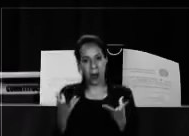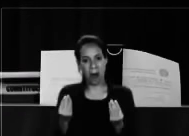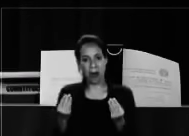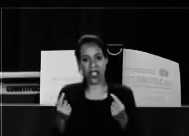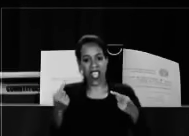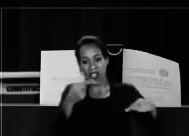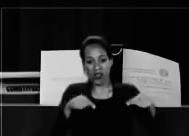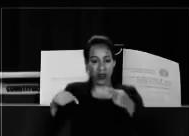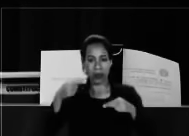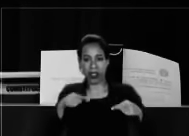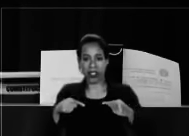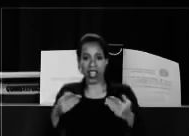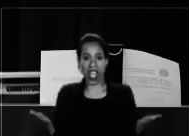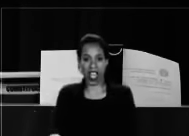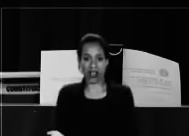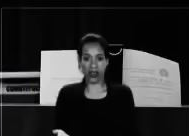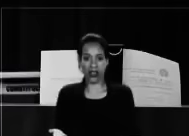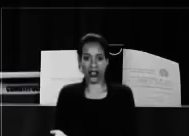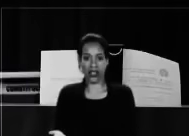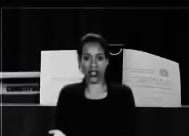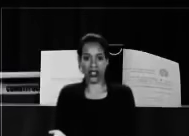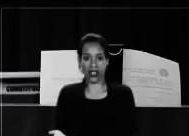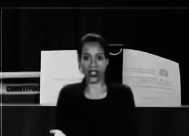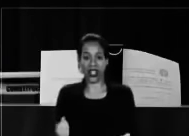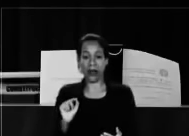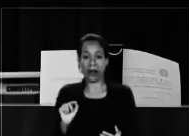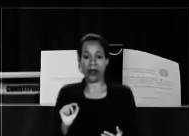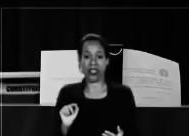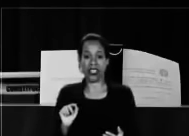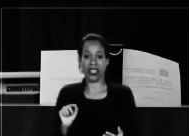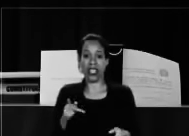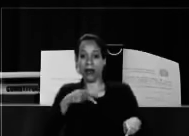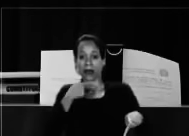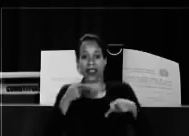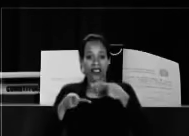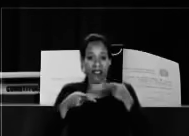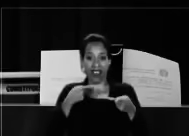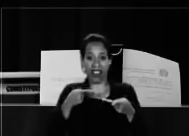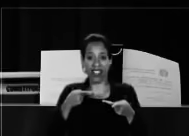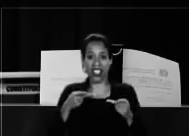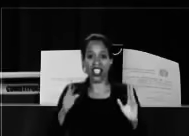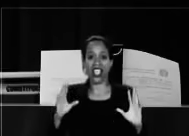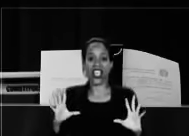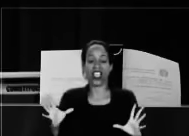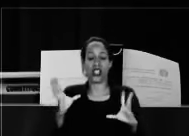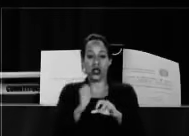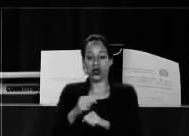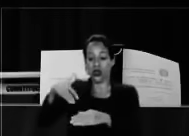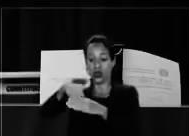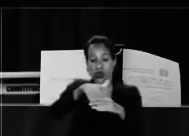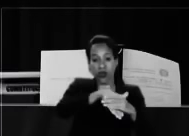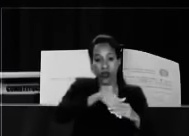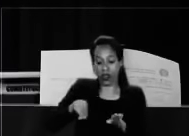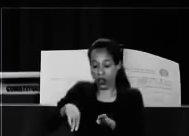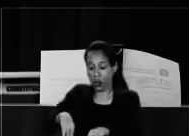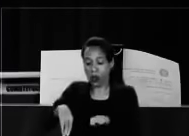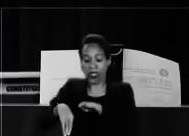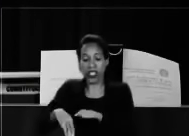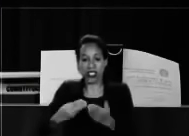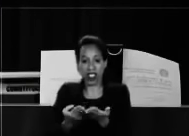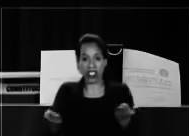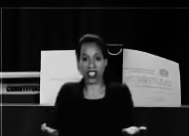agora, jantei com um dos meus patronos. Estou aqui com um grupo de patronos, a gente conversa no nosso grupo de WhatsApp, conversa de coisas de amenidade,